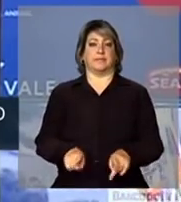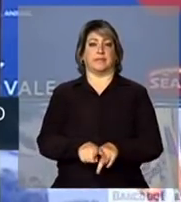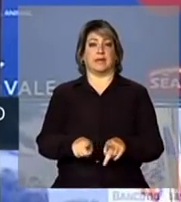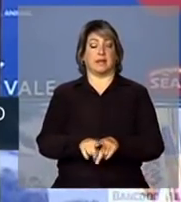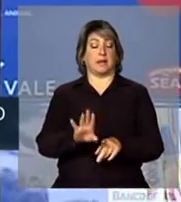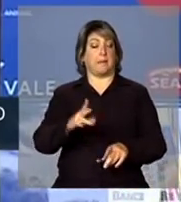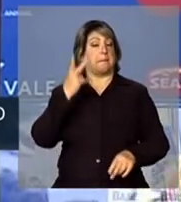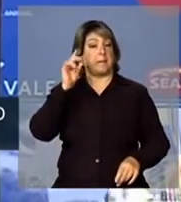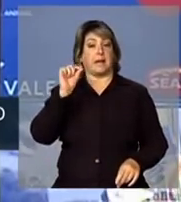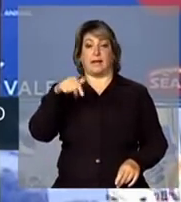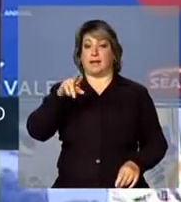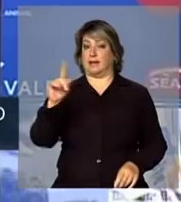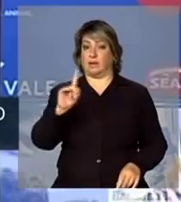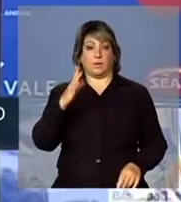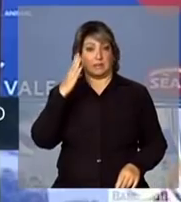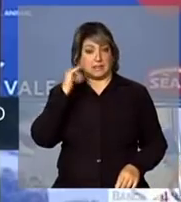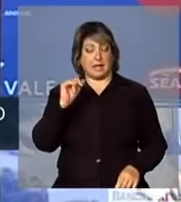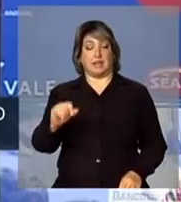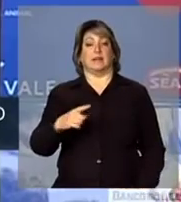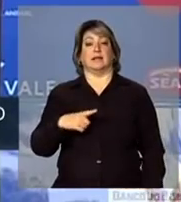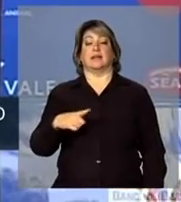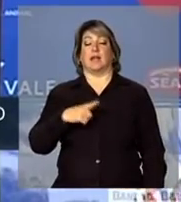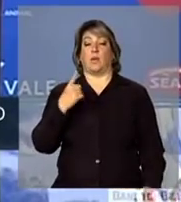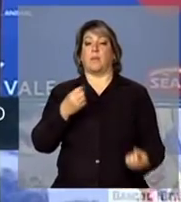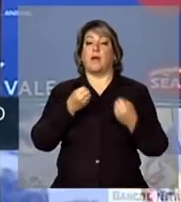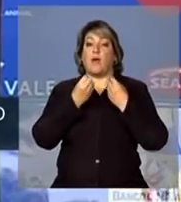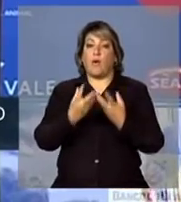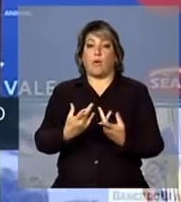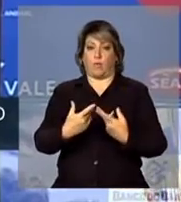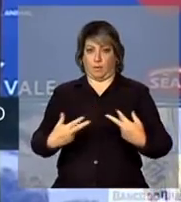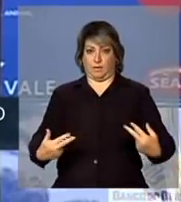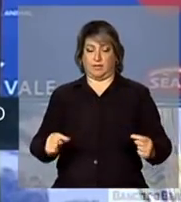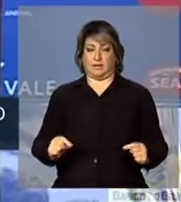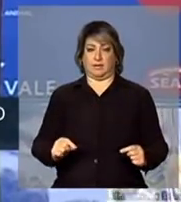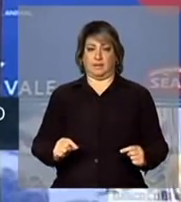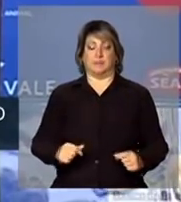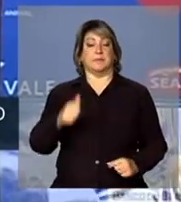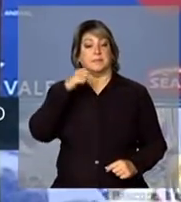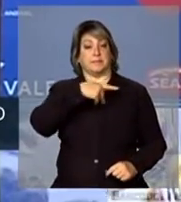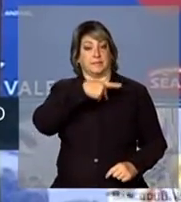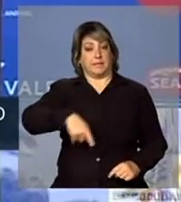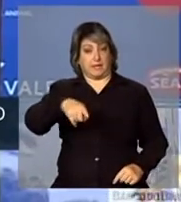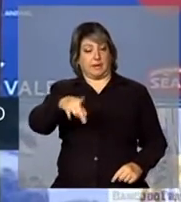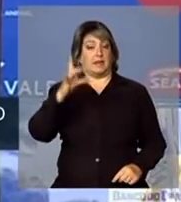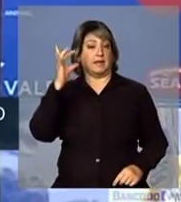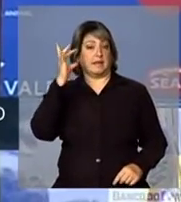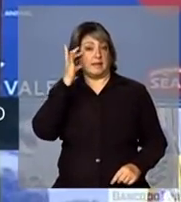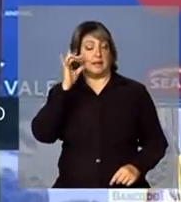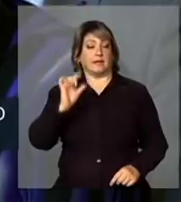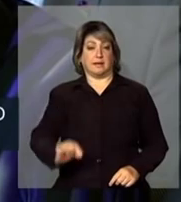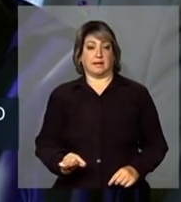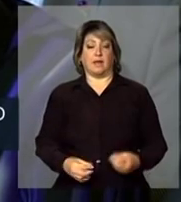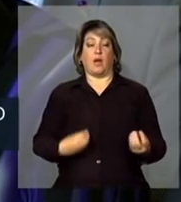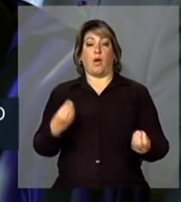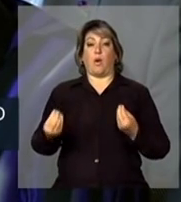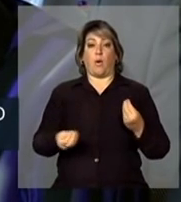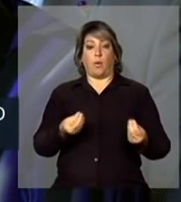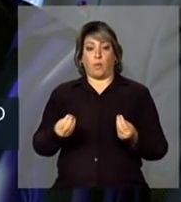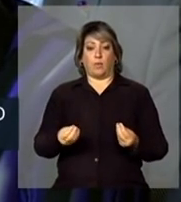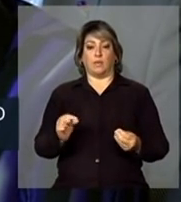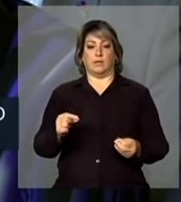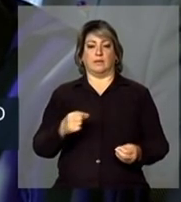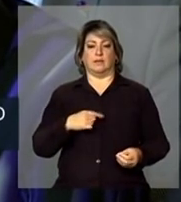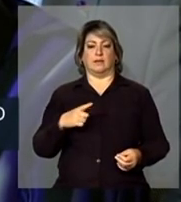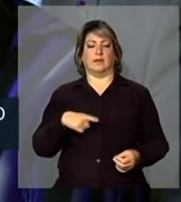não sabe, vai uma confidência, presidente Dilma. A presidenta Dilma Rousseff, como planta de boa